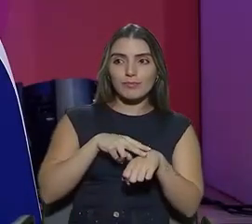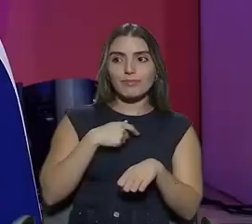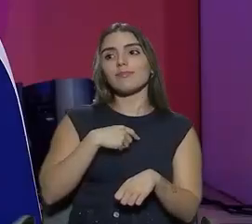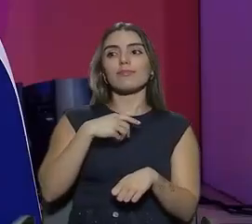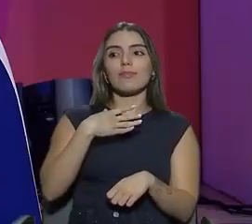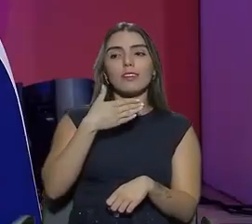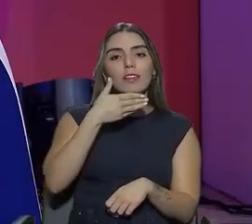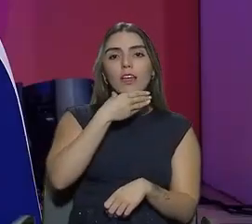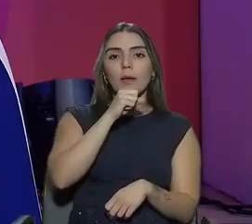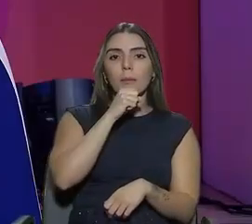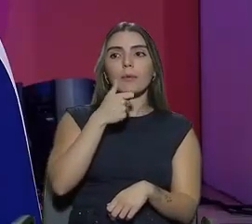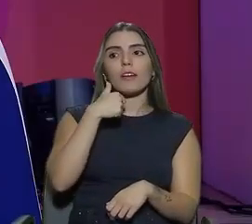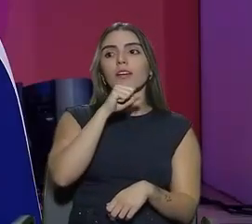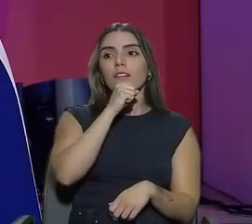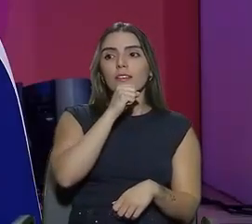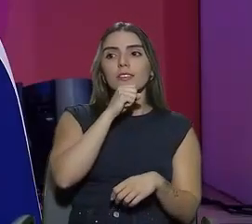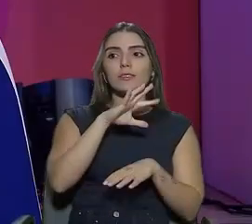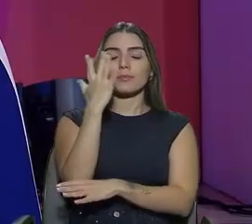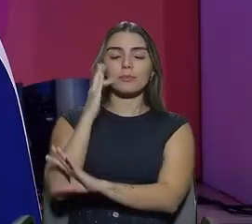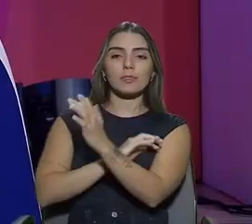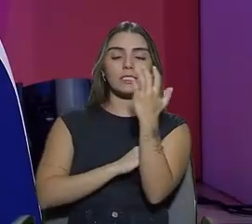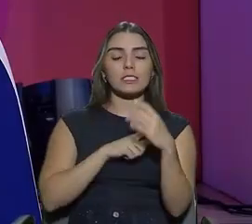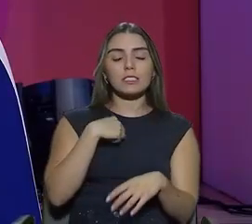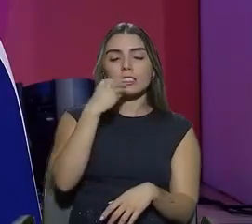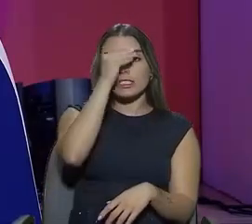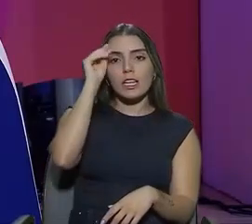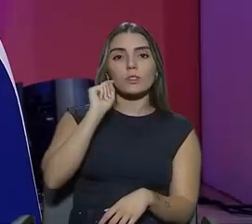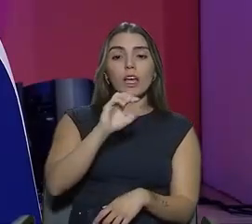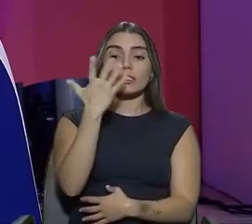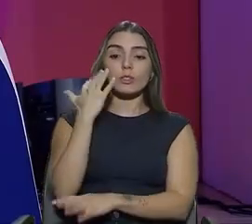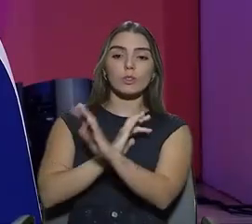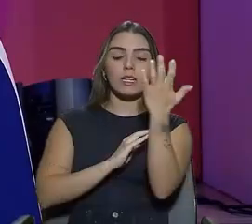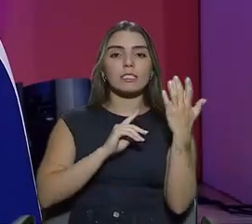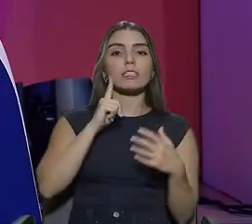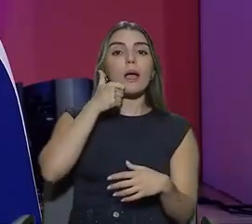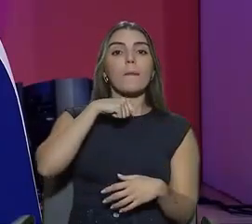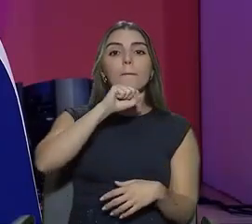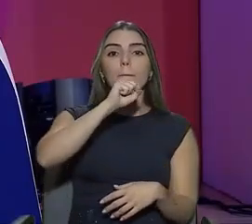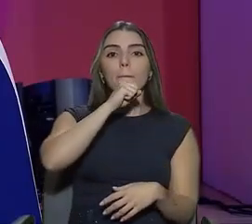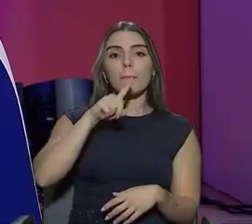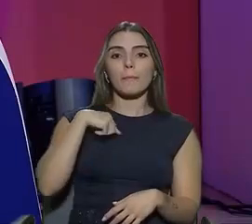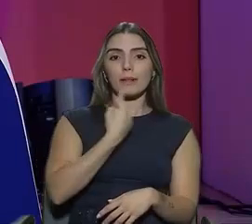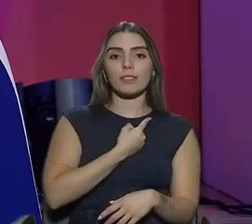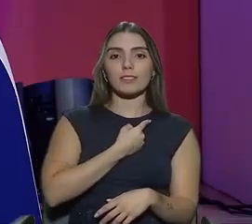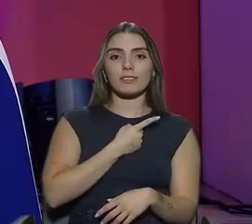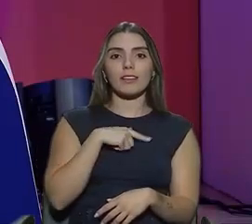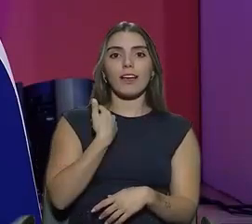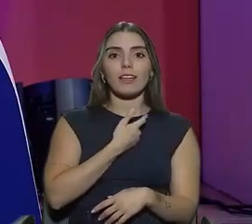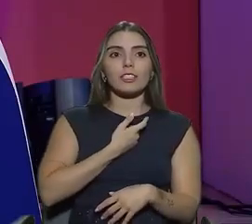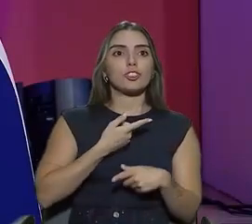esquece que, na verdade, é a natureza que é a nossa mãe. Então, a gente tem uma visão ocidental de querer ser dono de tudo, até da